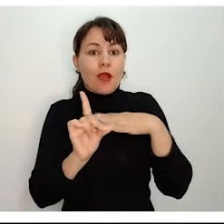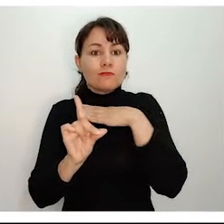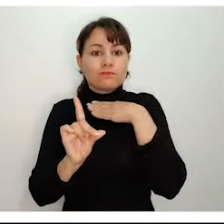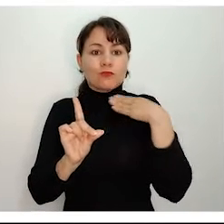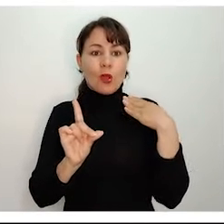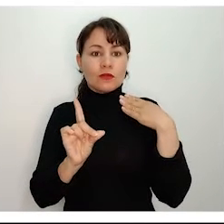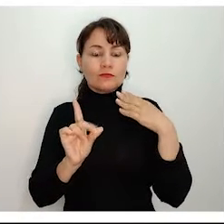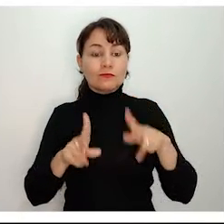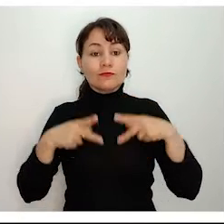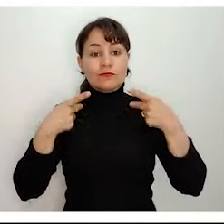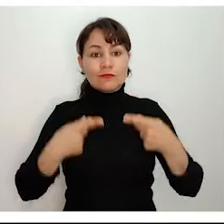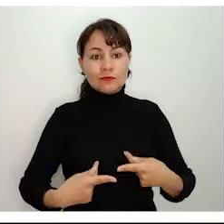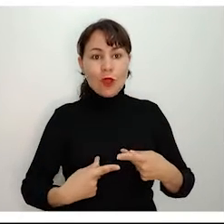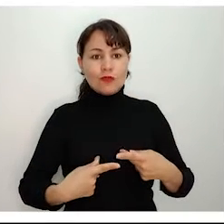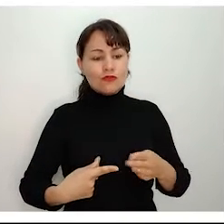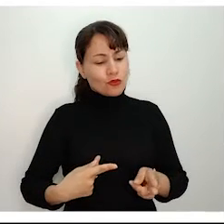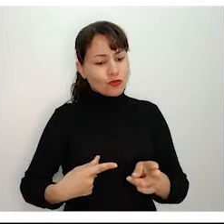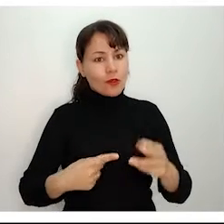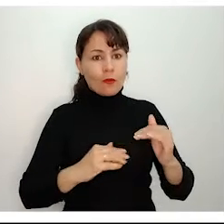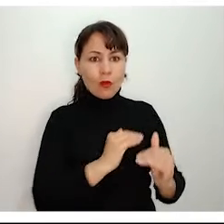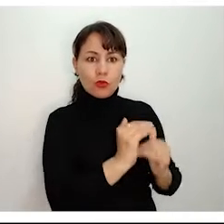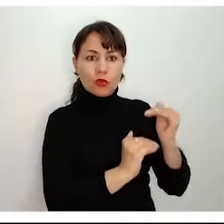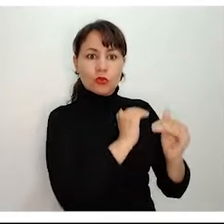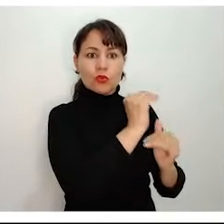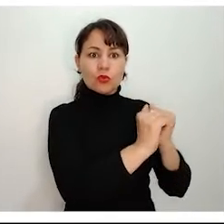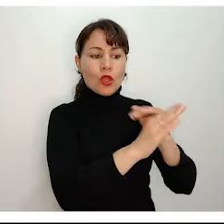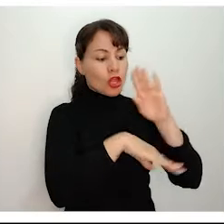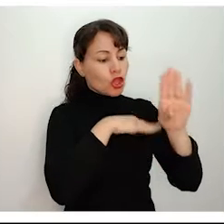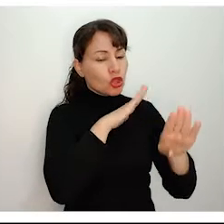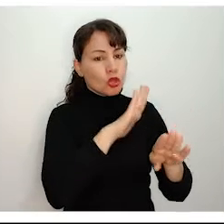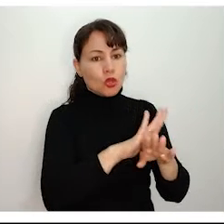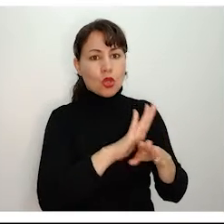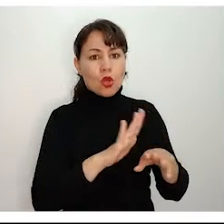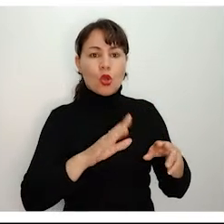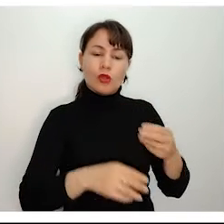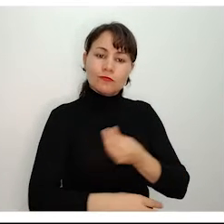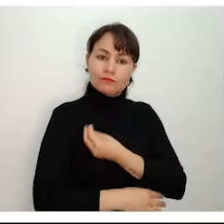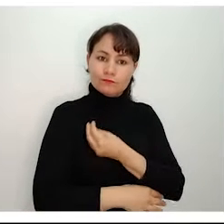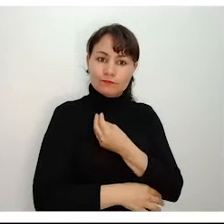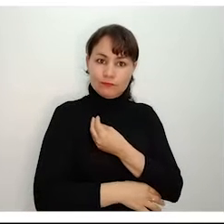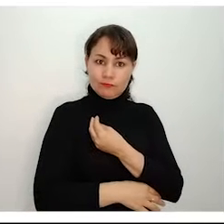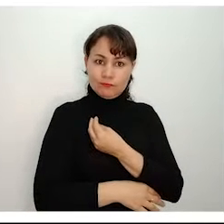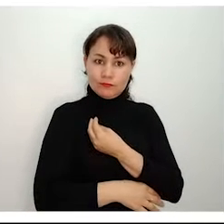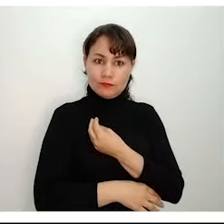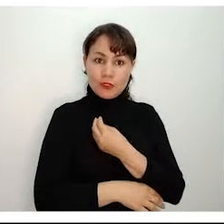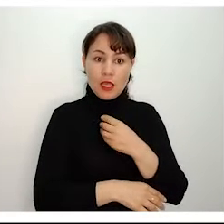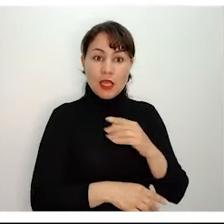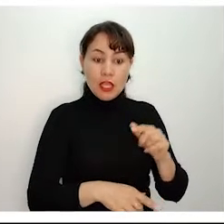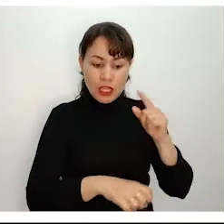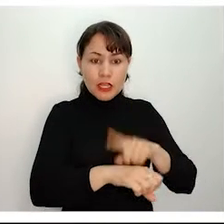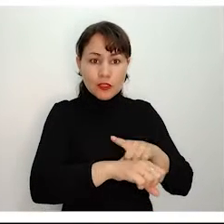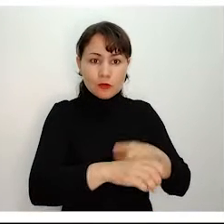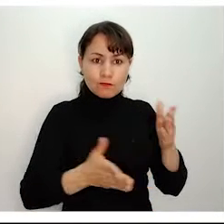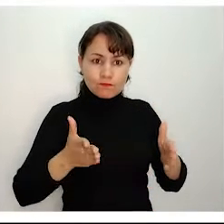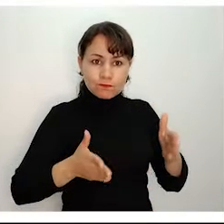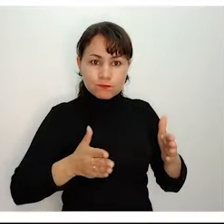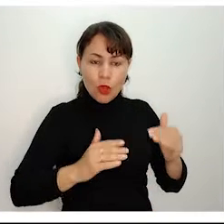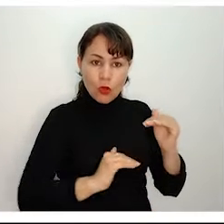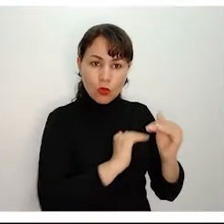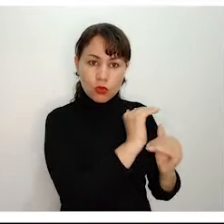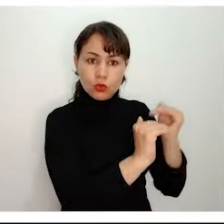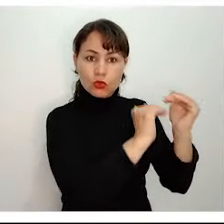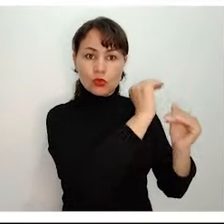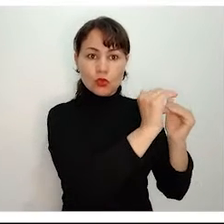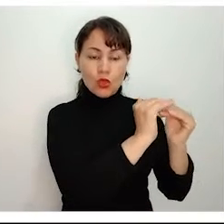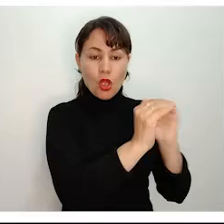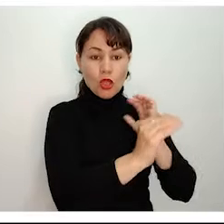a morte. Então, seres humanos estão em desenvolvimento ao longo de toda a sua vida. E durante o